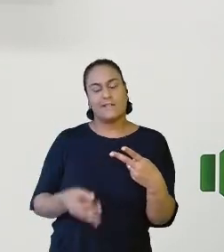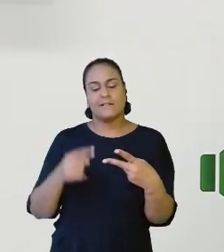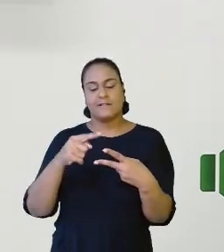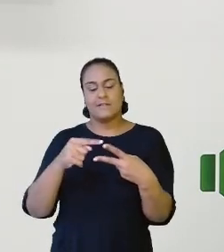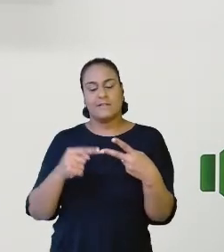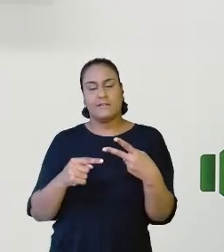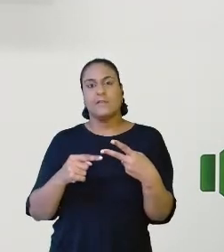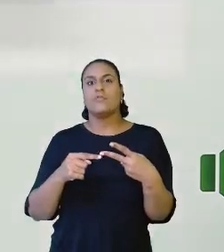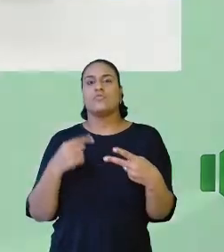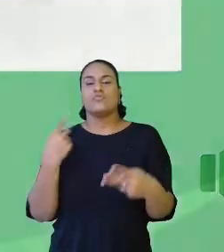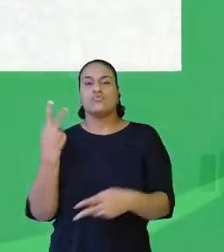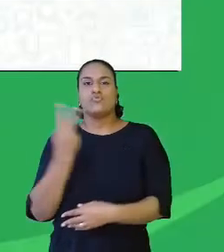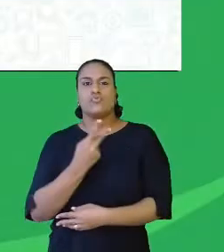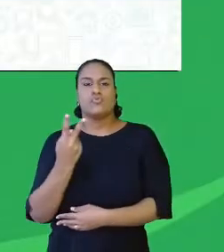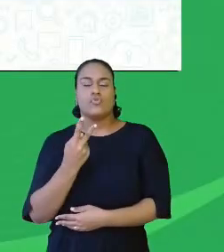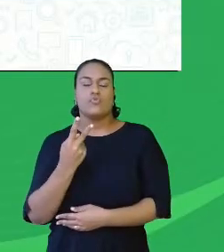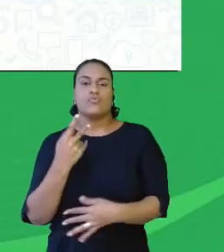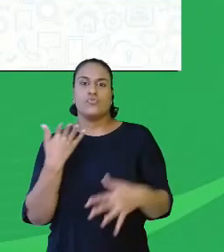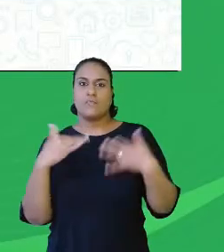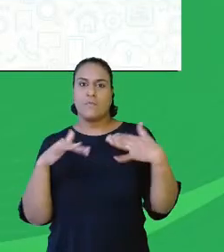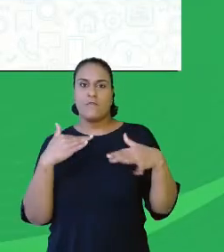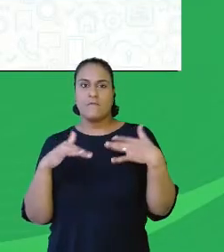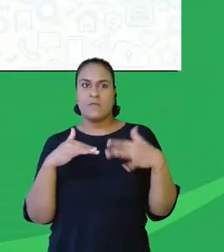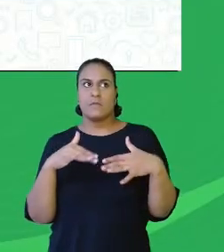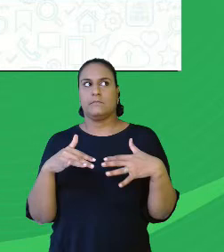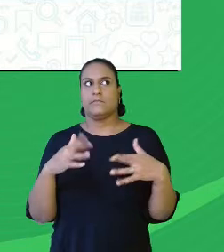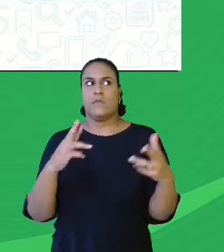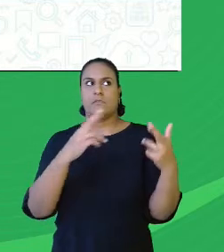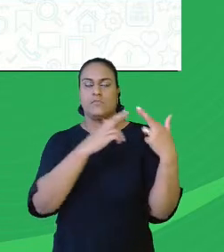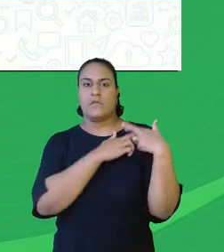movimentos responsáveis pelo